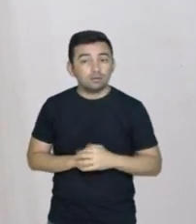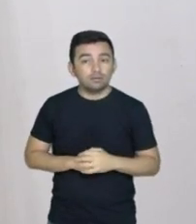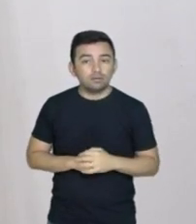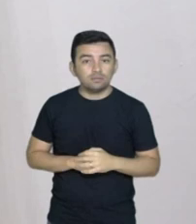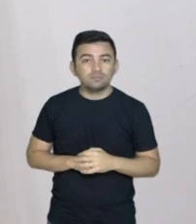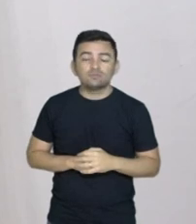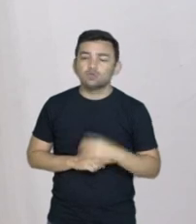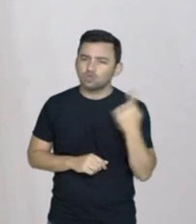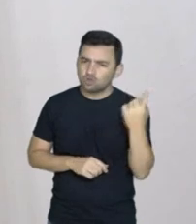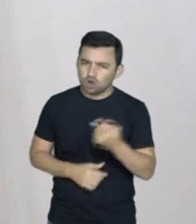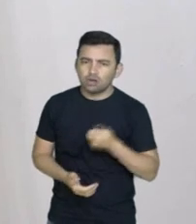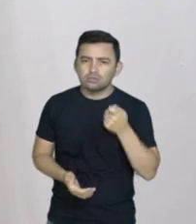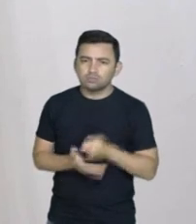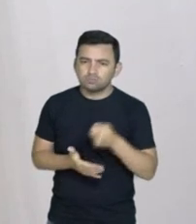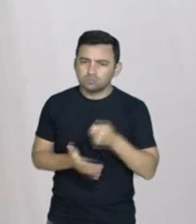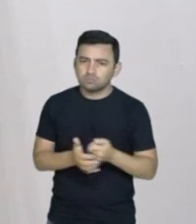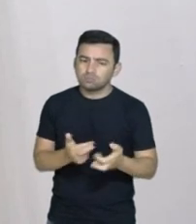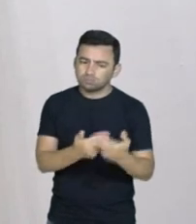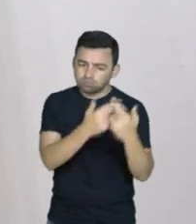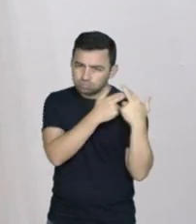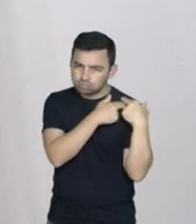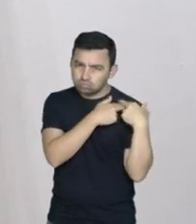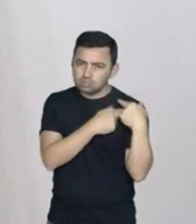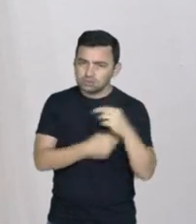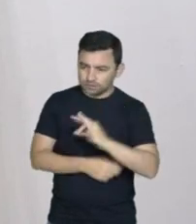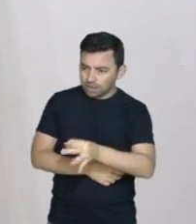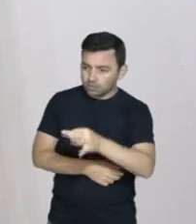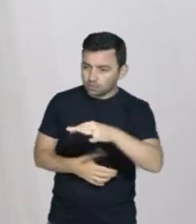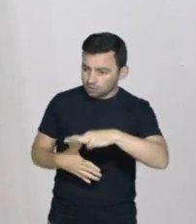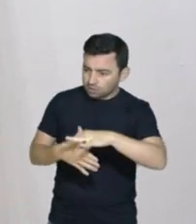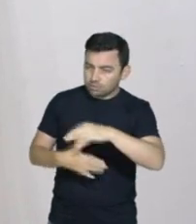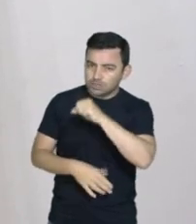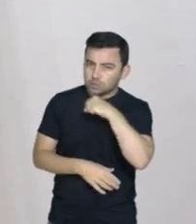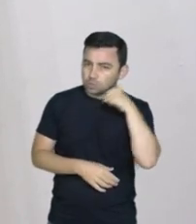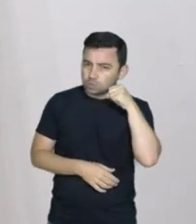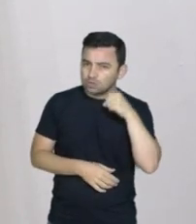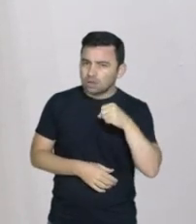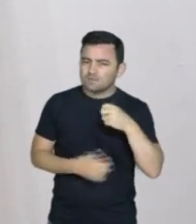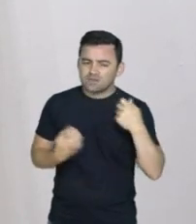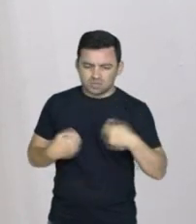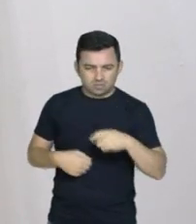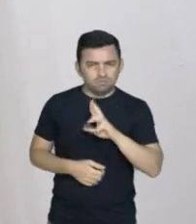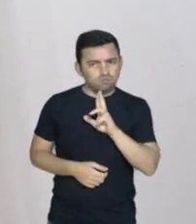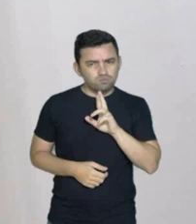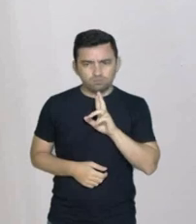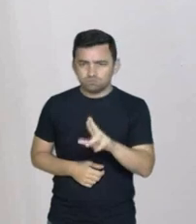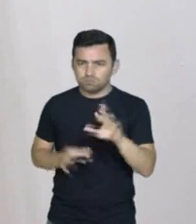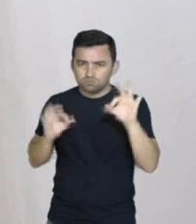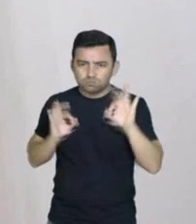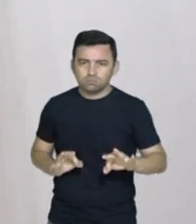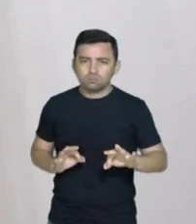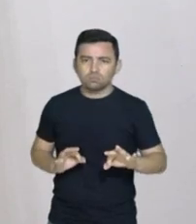nosso dever meu líder dar uma resposta ao cidadão Catarinense que tem medo